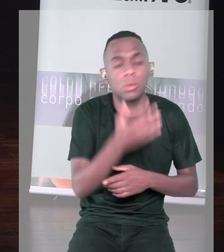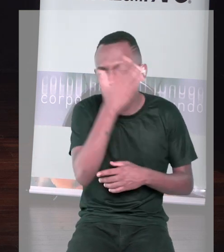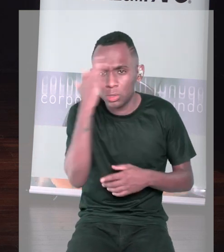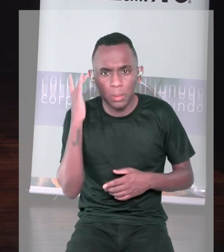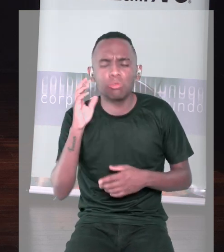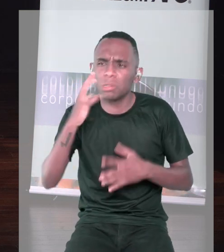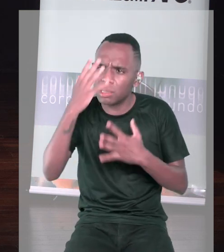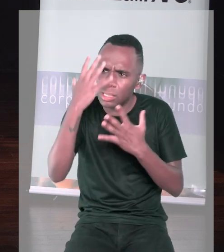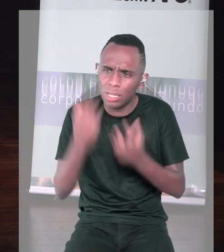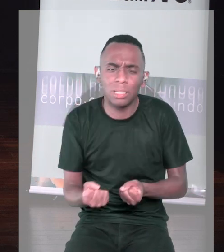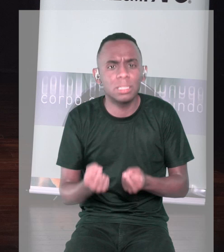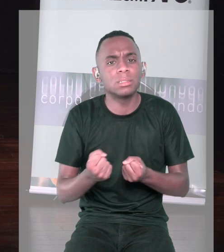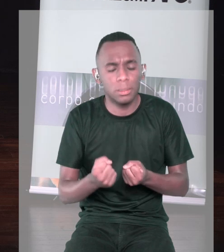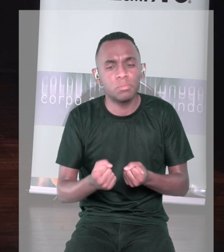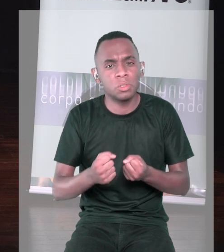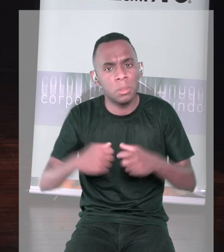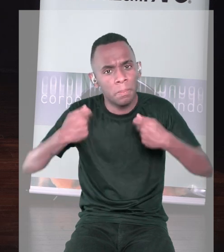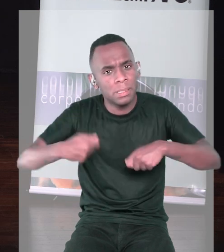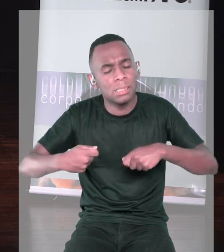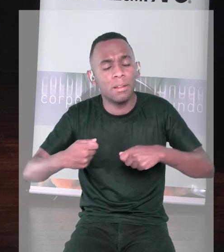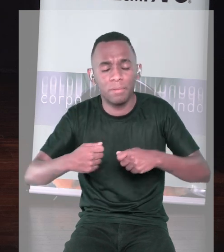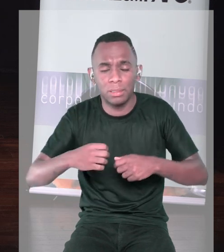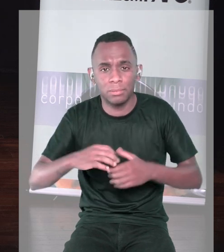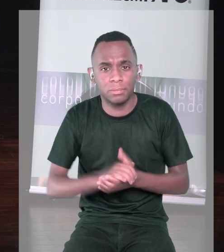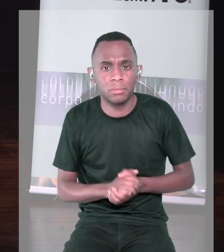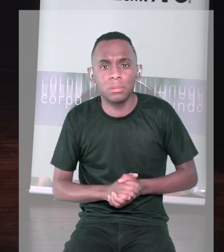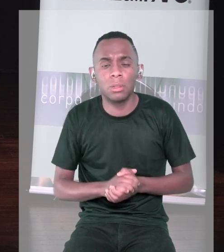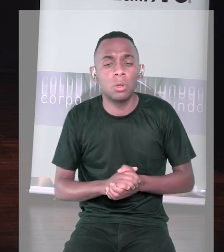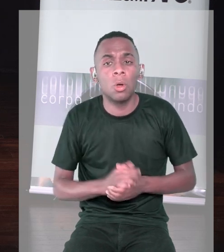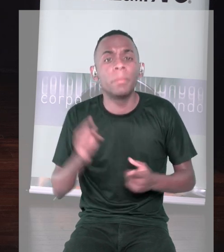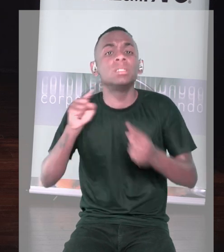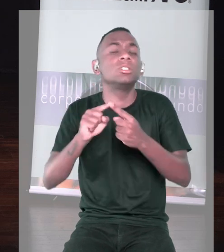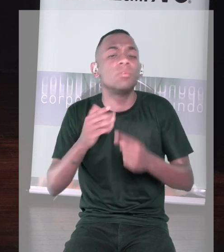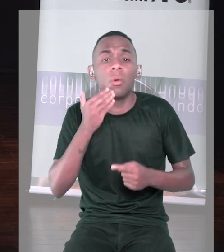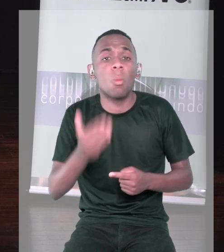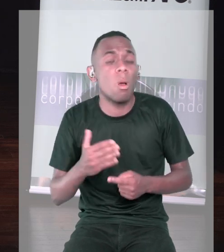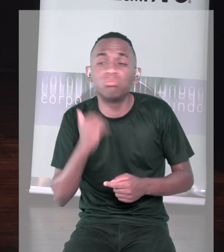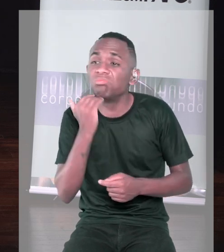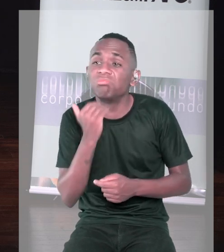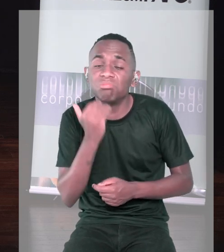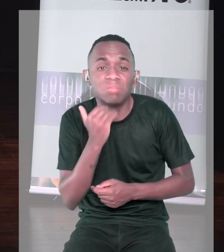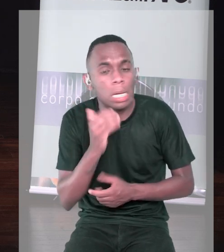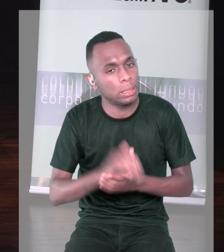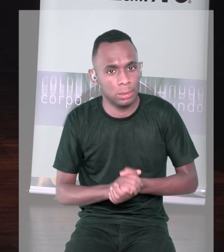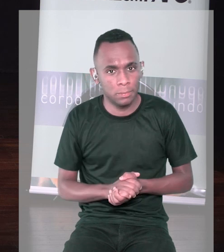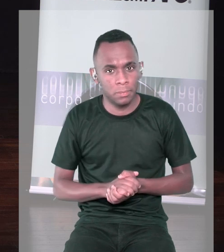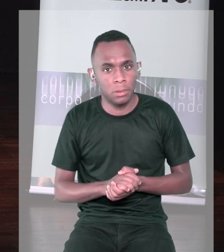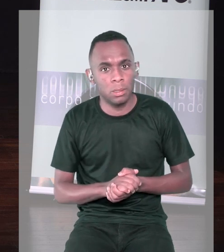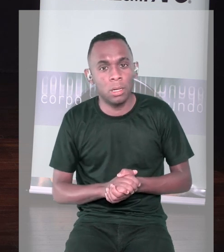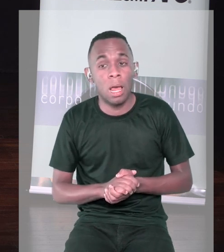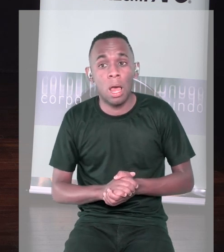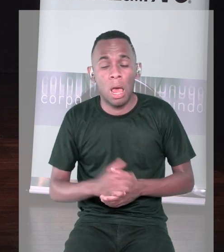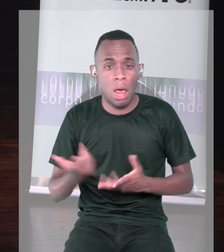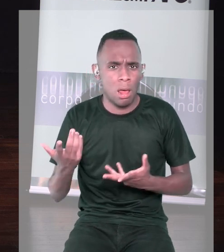milhões, mas convencidos que assim devia ser. Como prêmio de quê? De nada.